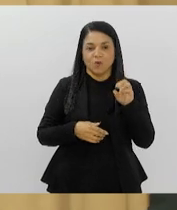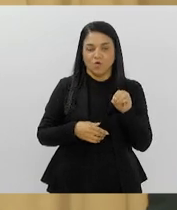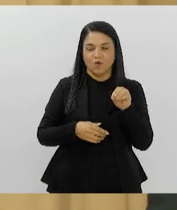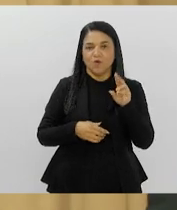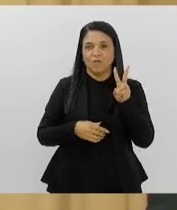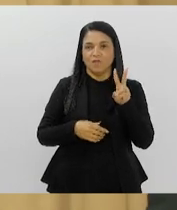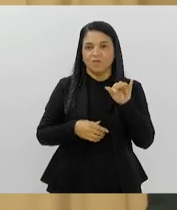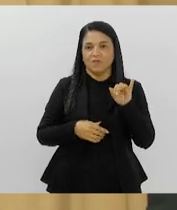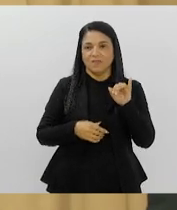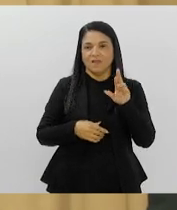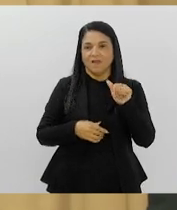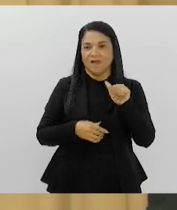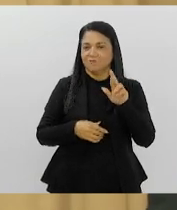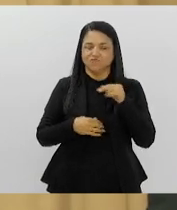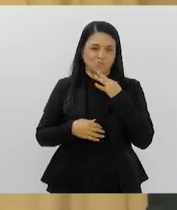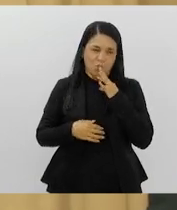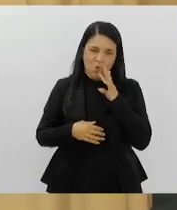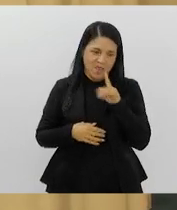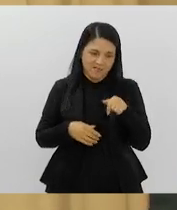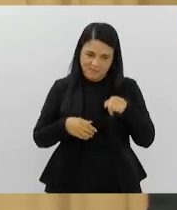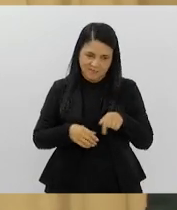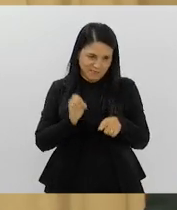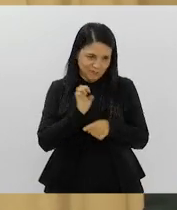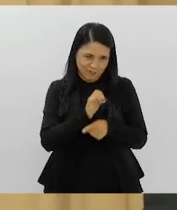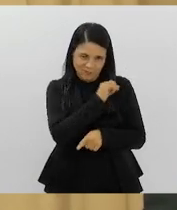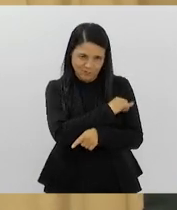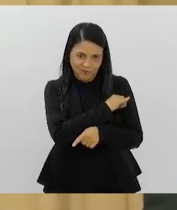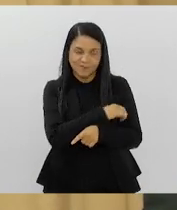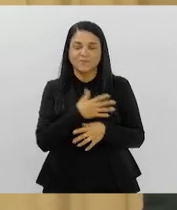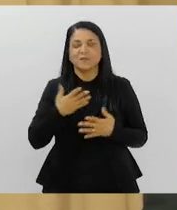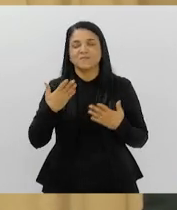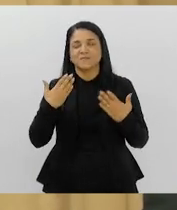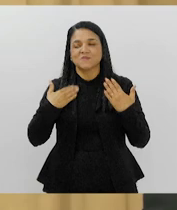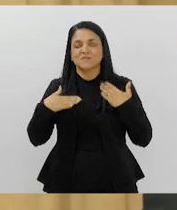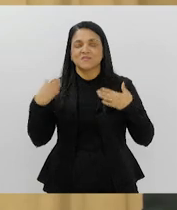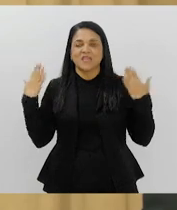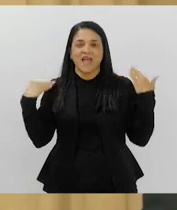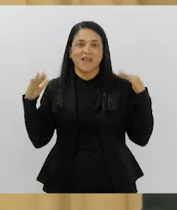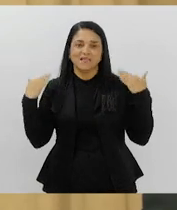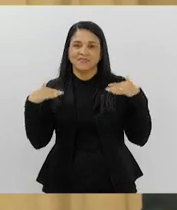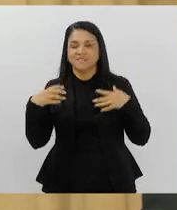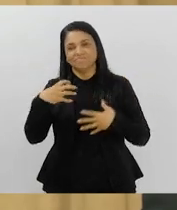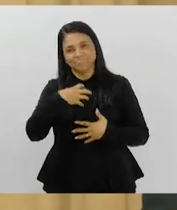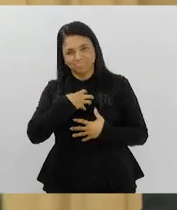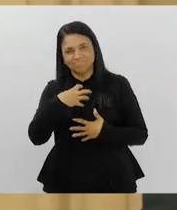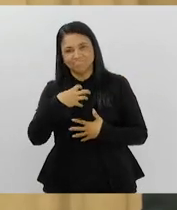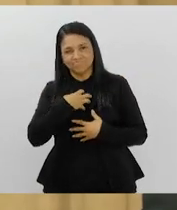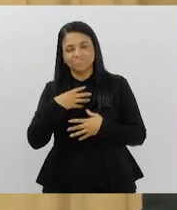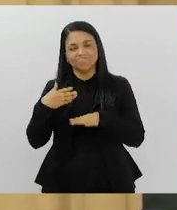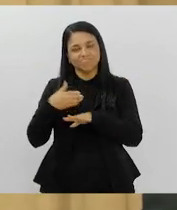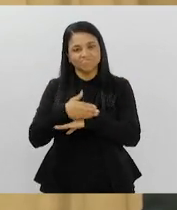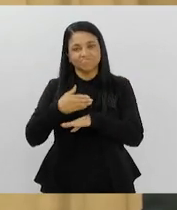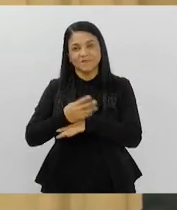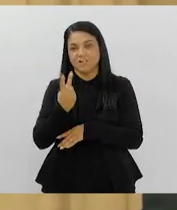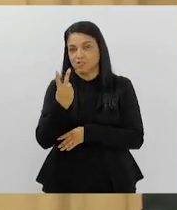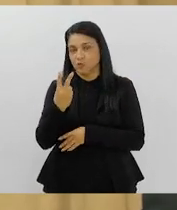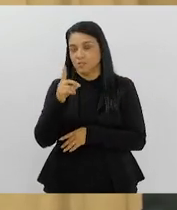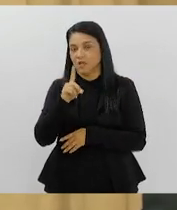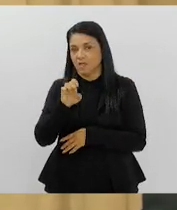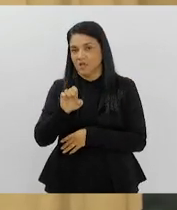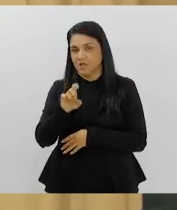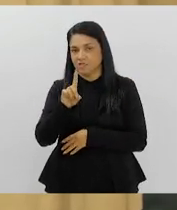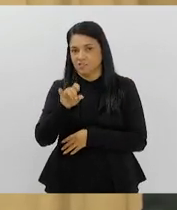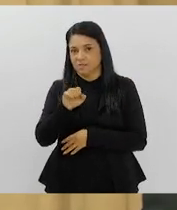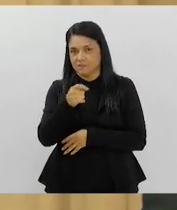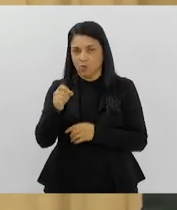ferroviário, eita. Mas é uma alegria enorme, né, estar participando da segunda edição deste congresso. Né?